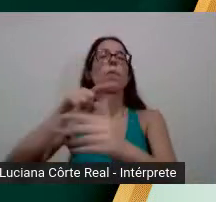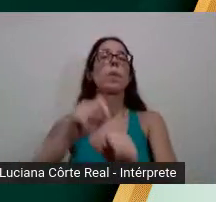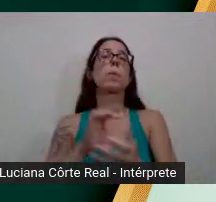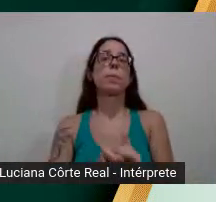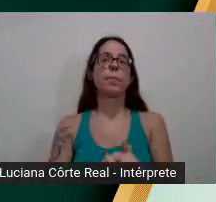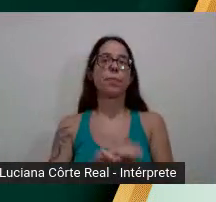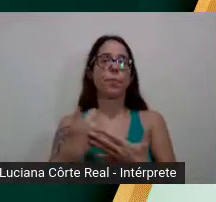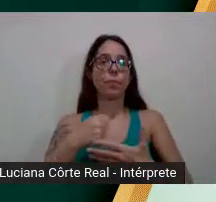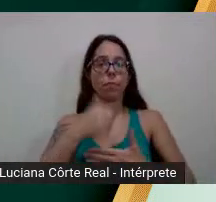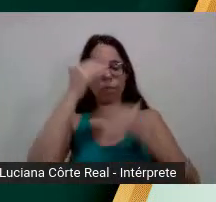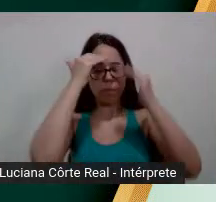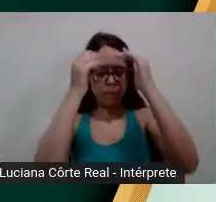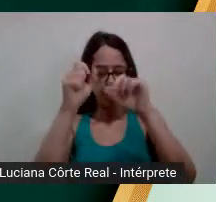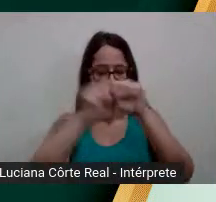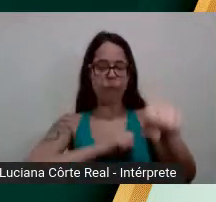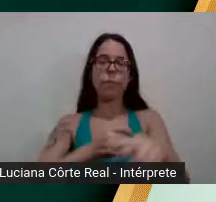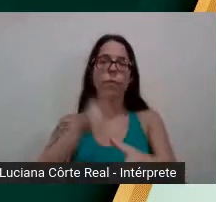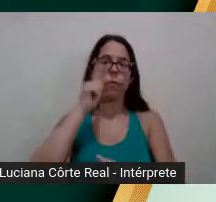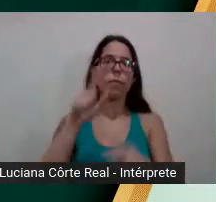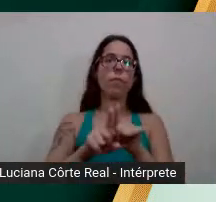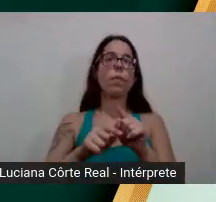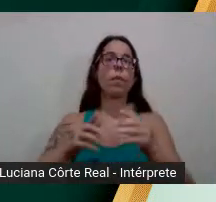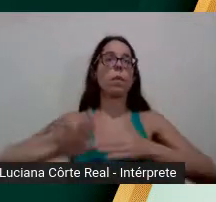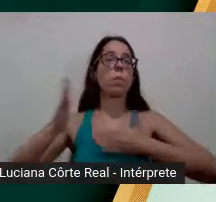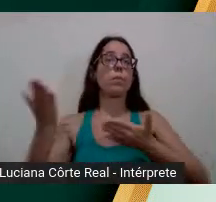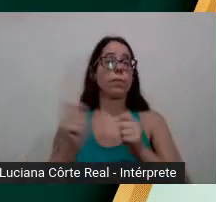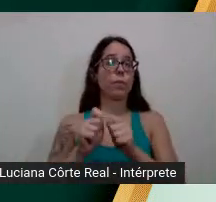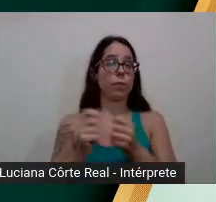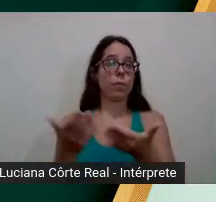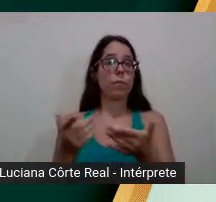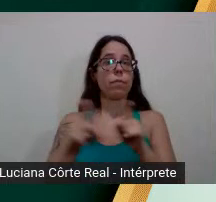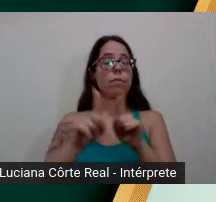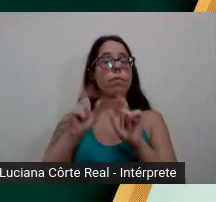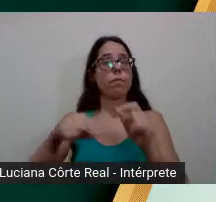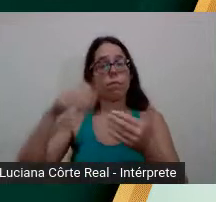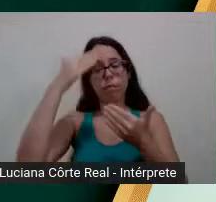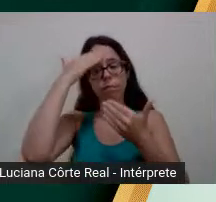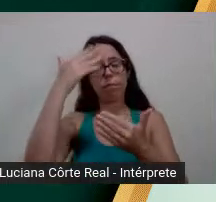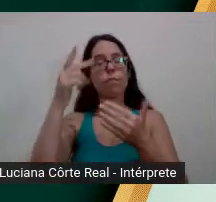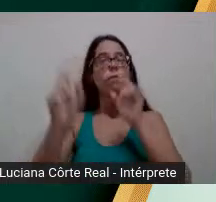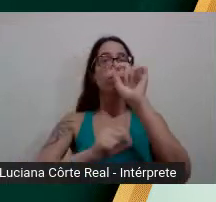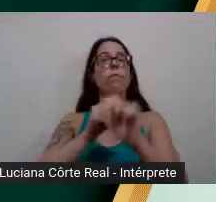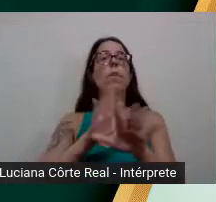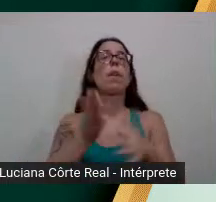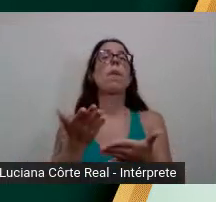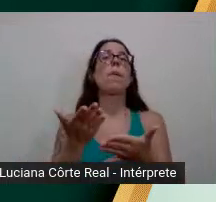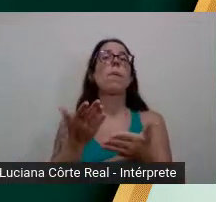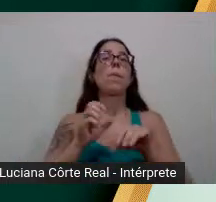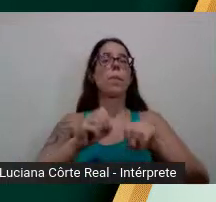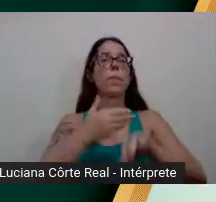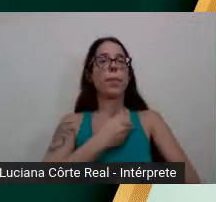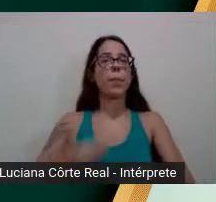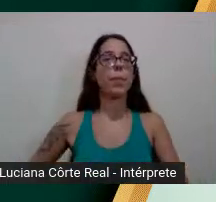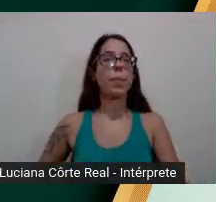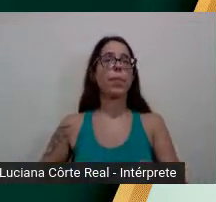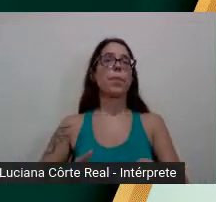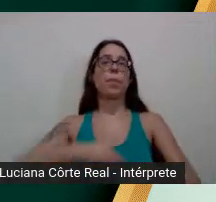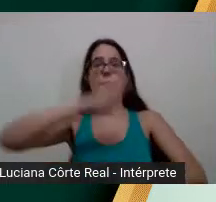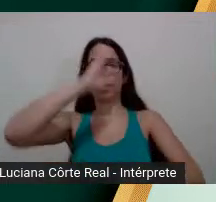e o juramento que fizeram hoje. Honrem o ensino público, gratuito e de qualidade da